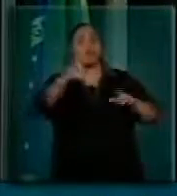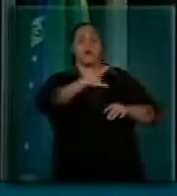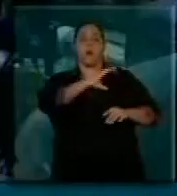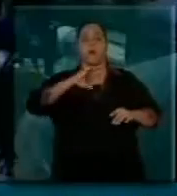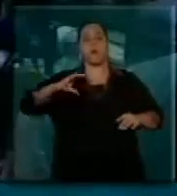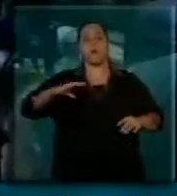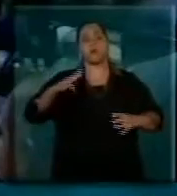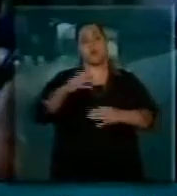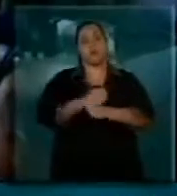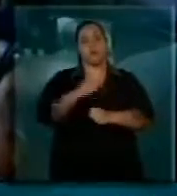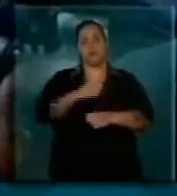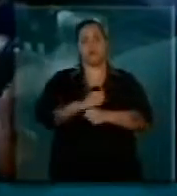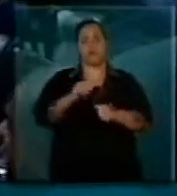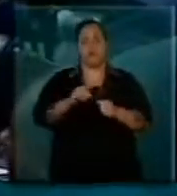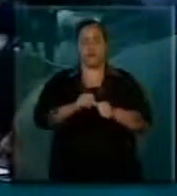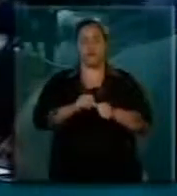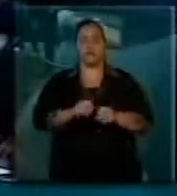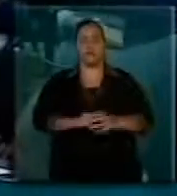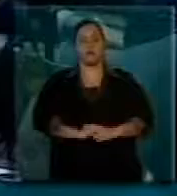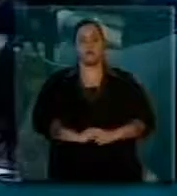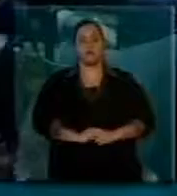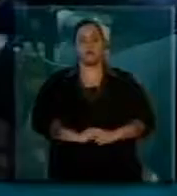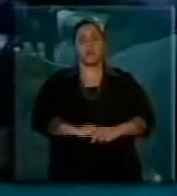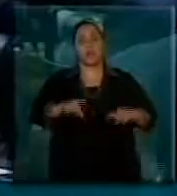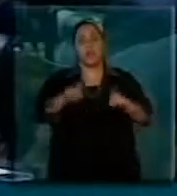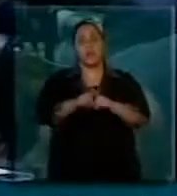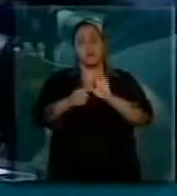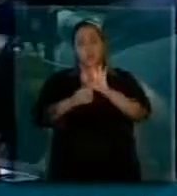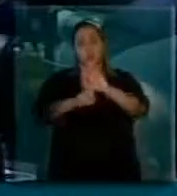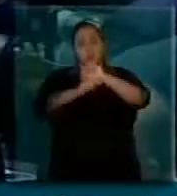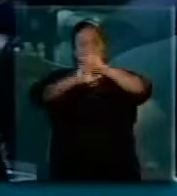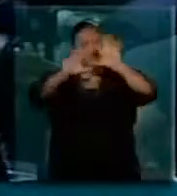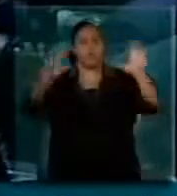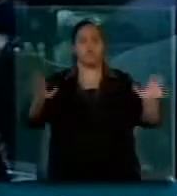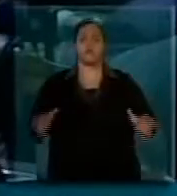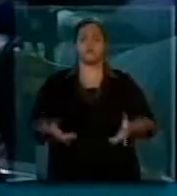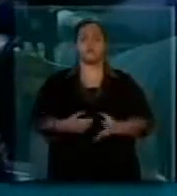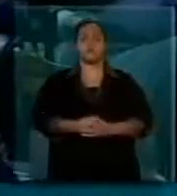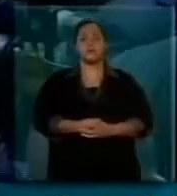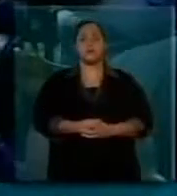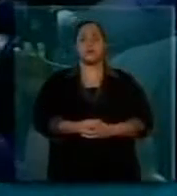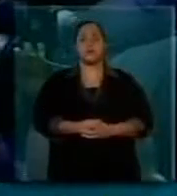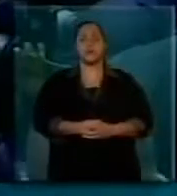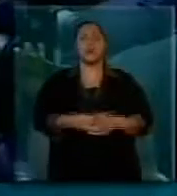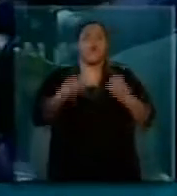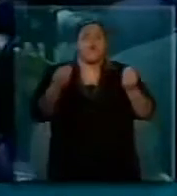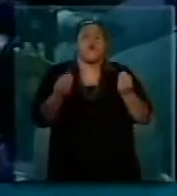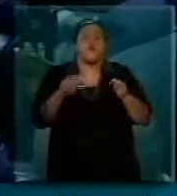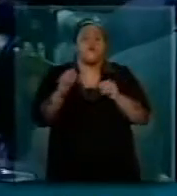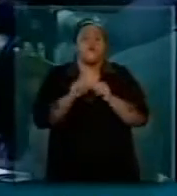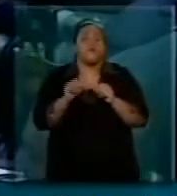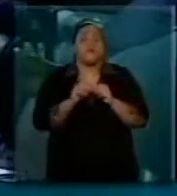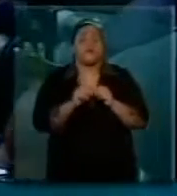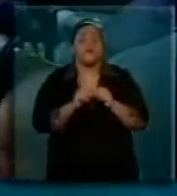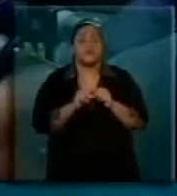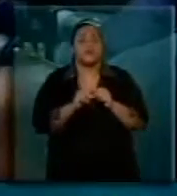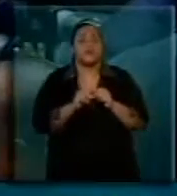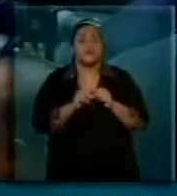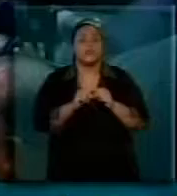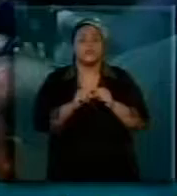de Orçamento, com absoluta transparência. O critério usado foi o